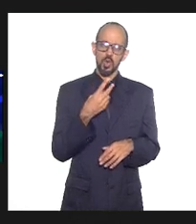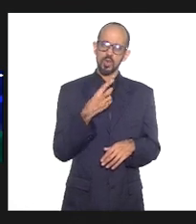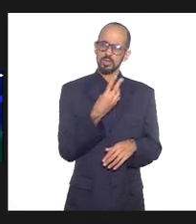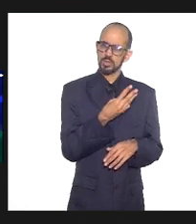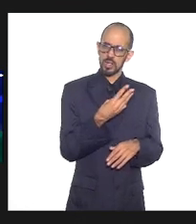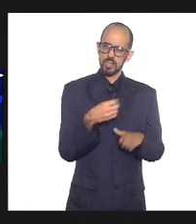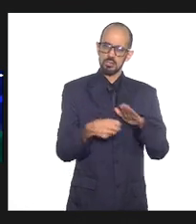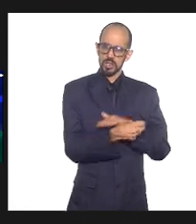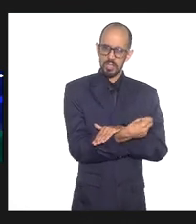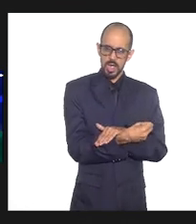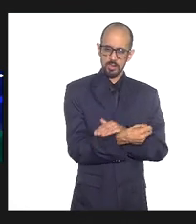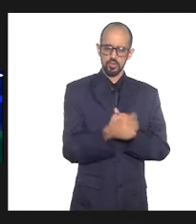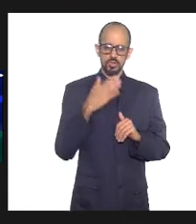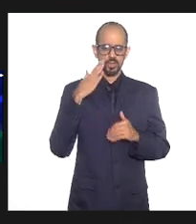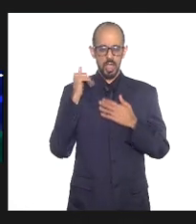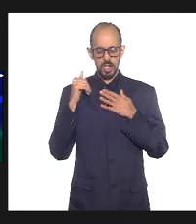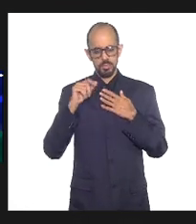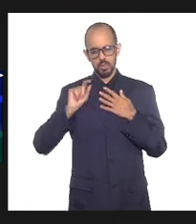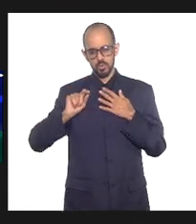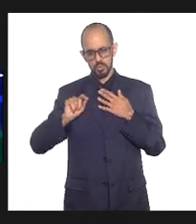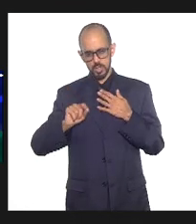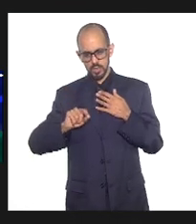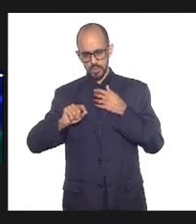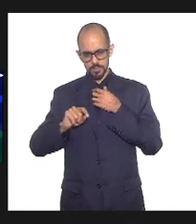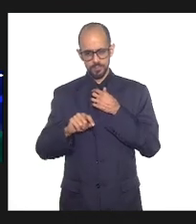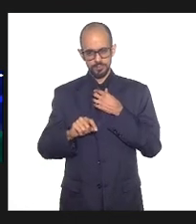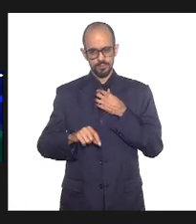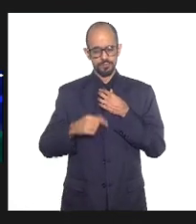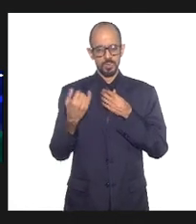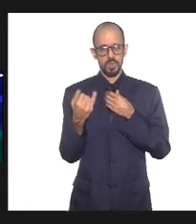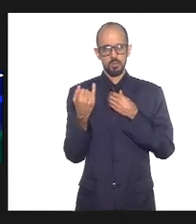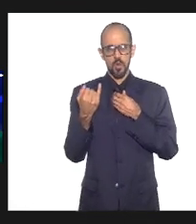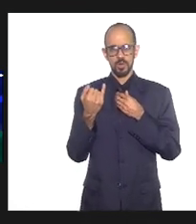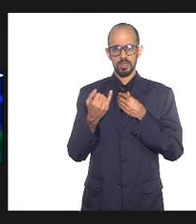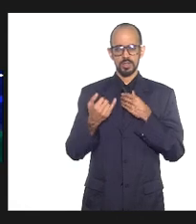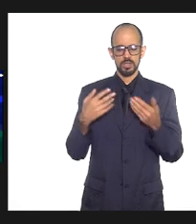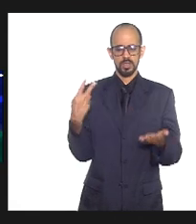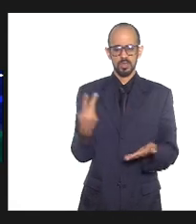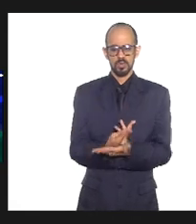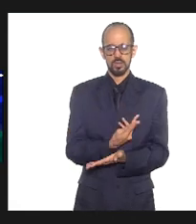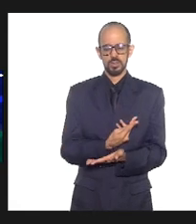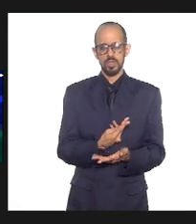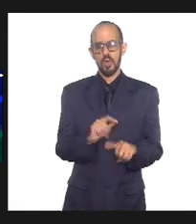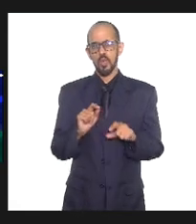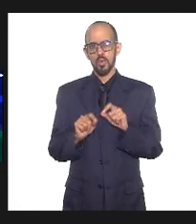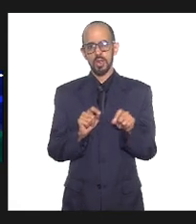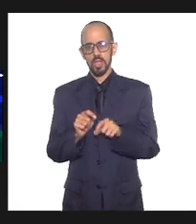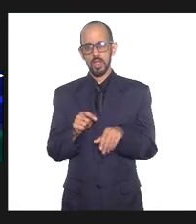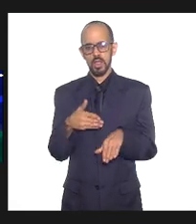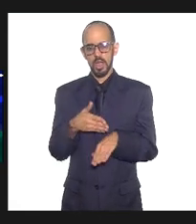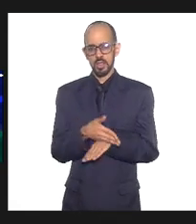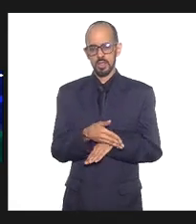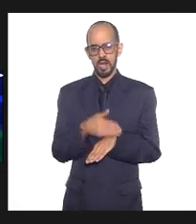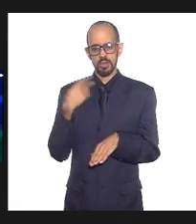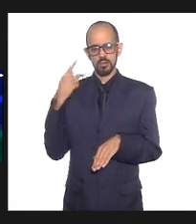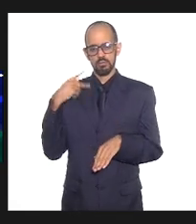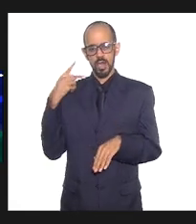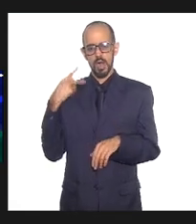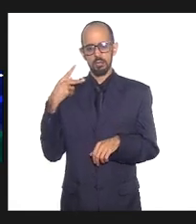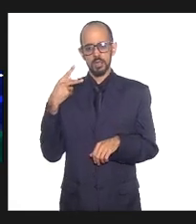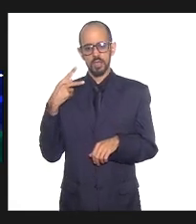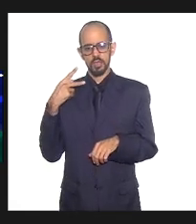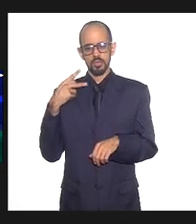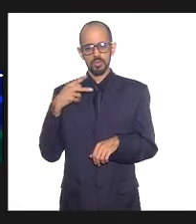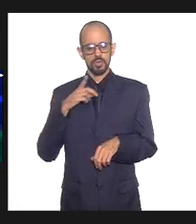dentro, sabe que da importância que teve a entrada no parlamento fluminense